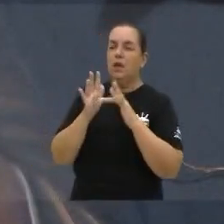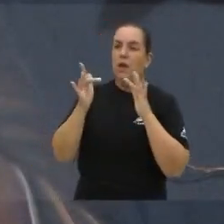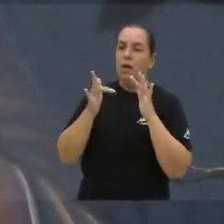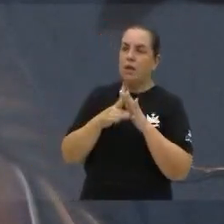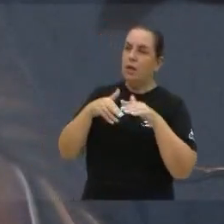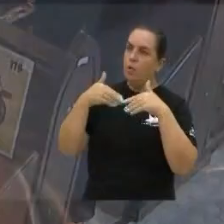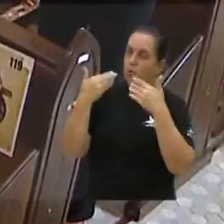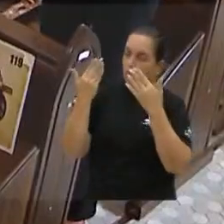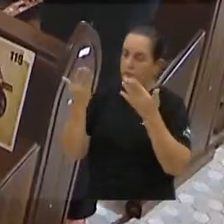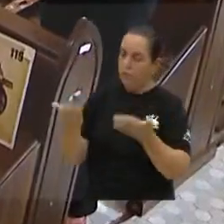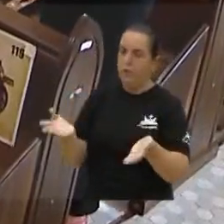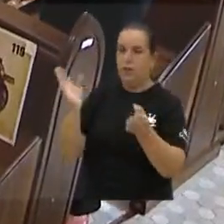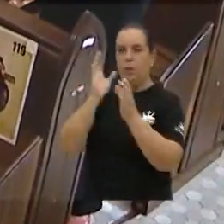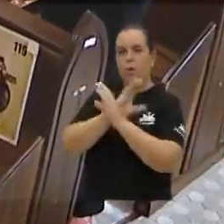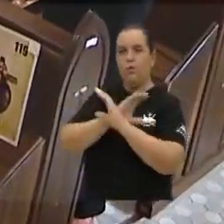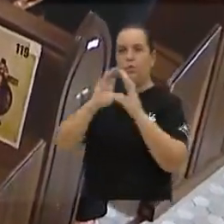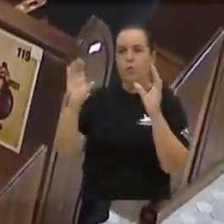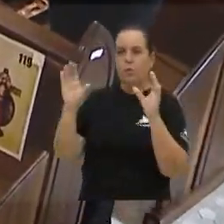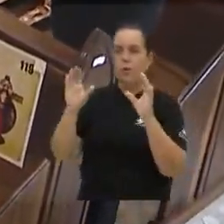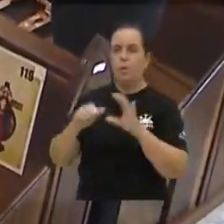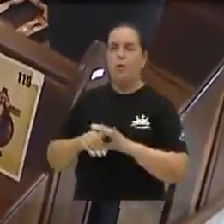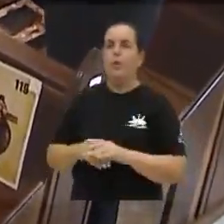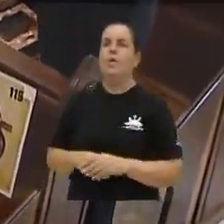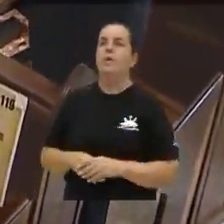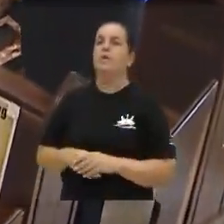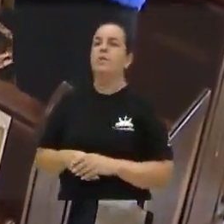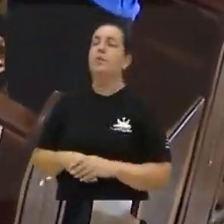Jesus, eu confio em